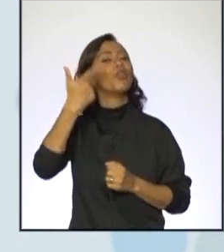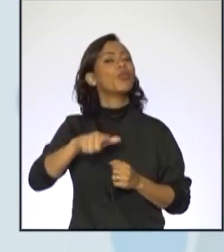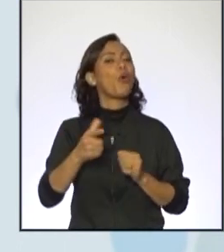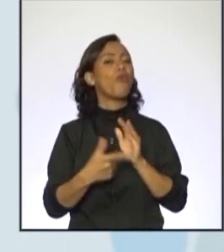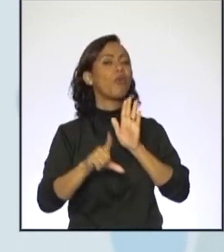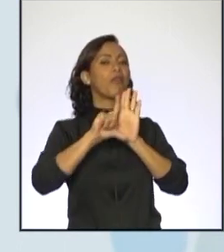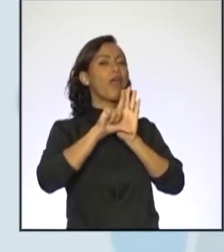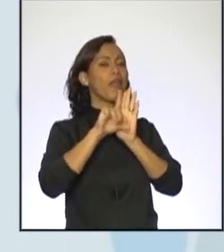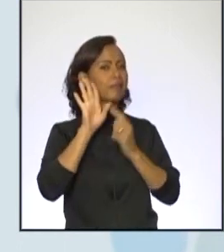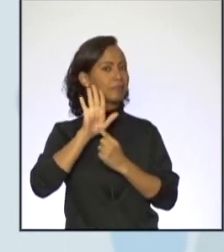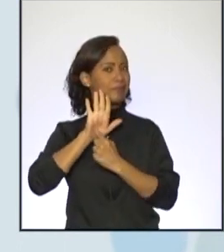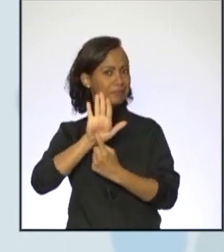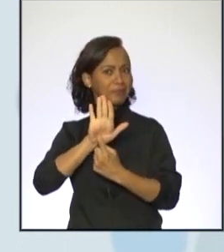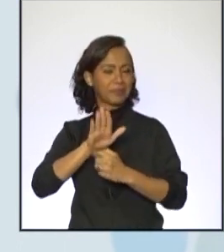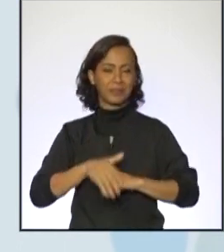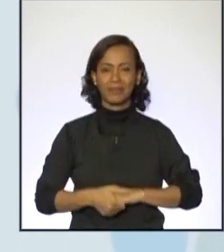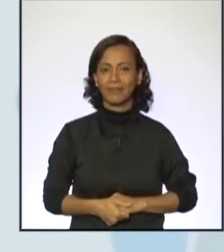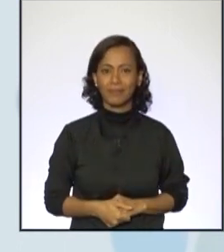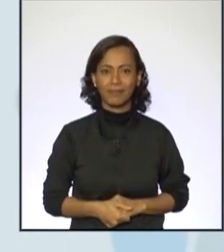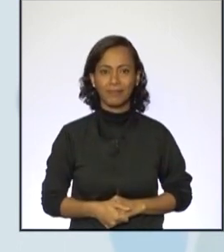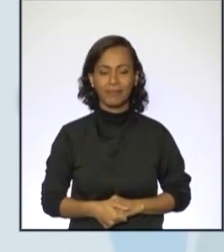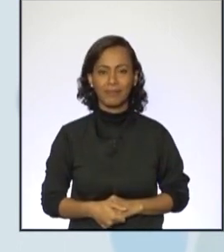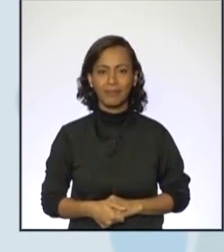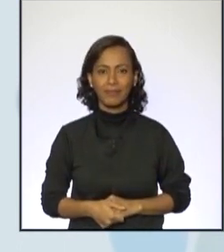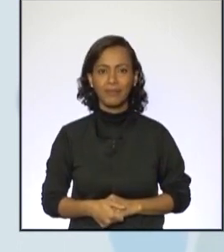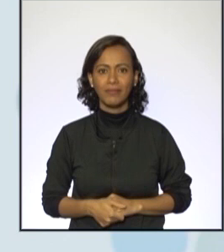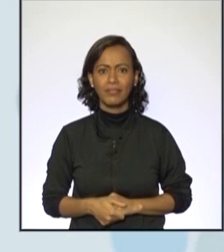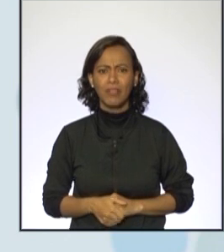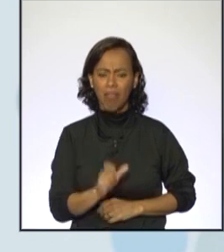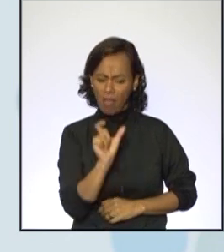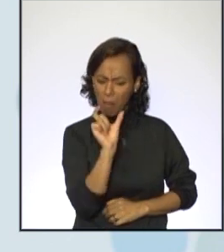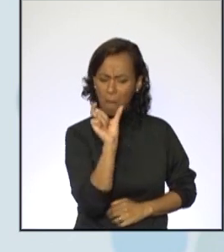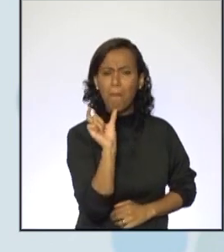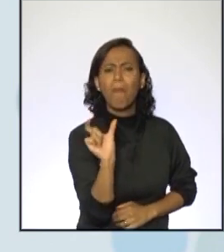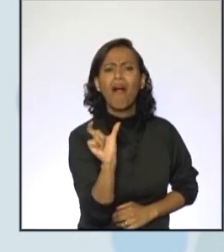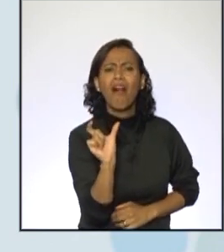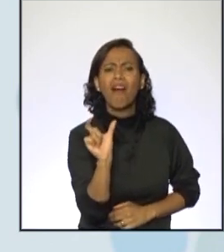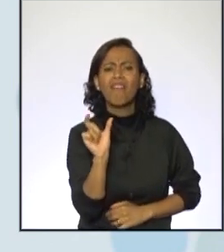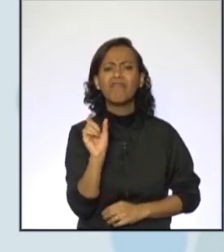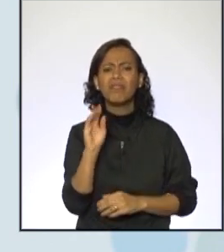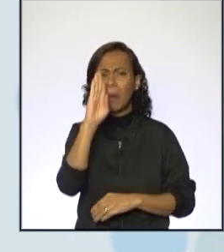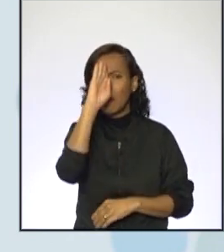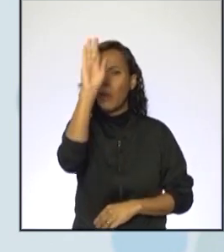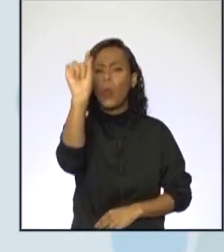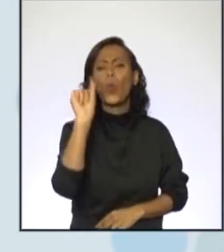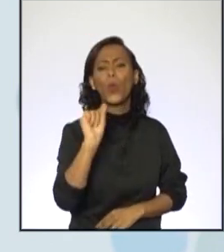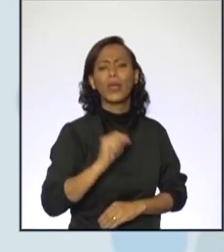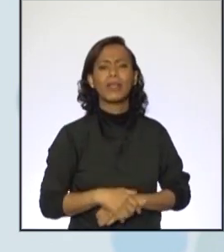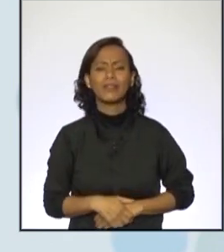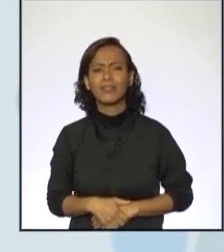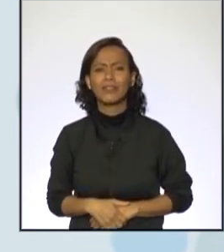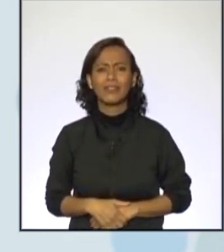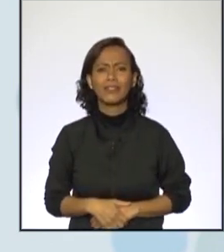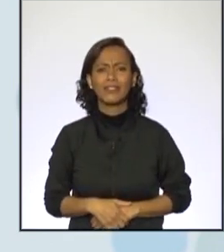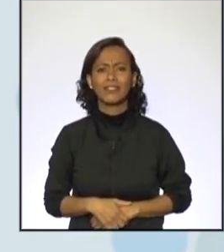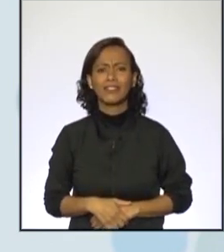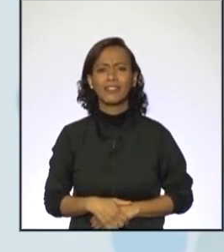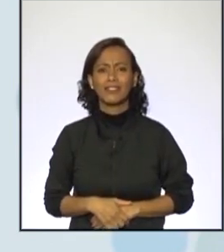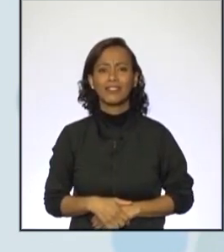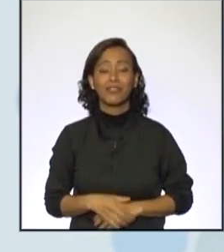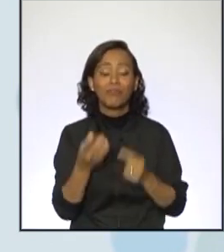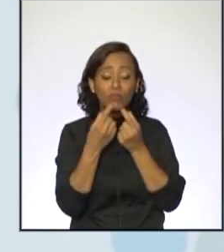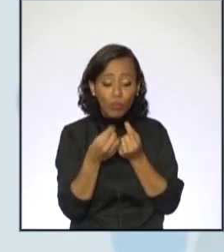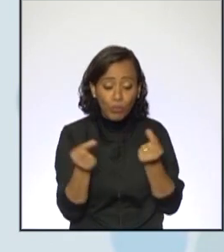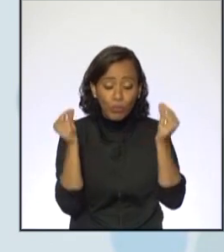lei. Ok. Olha lá. Que palavra que está em destaque aí, hein, Kátia? Pois é, fones de